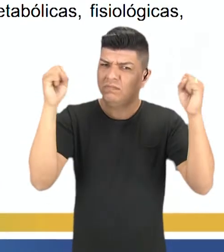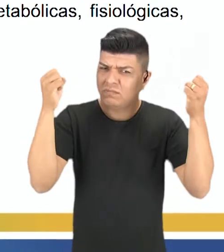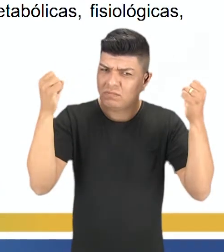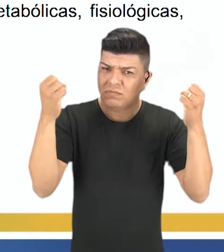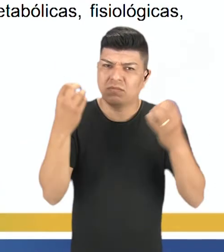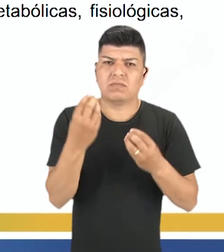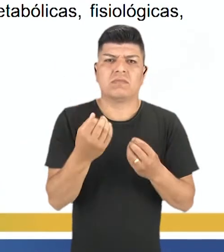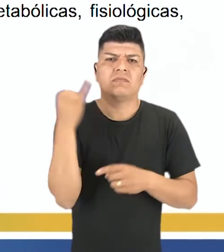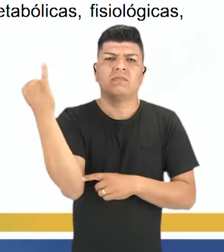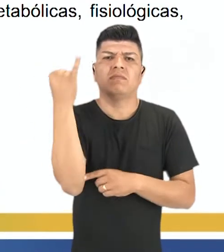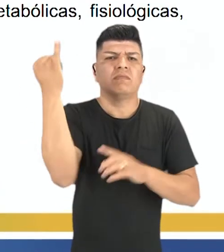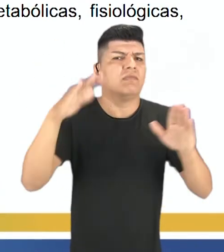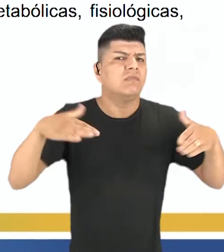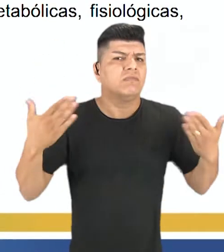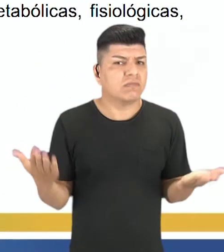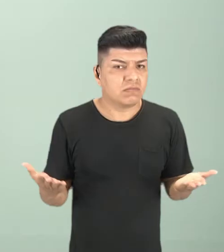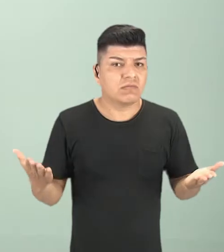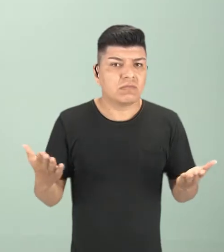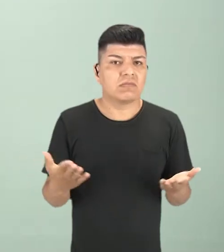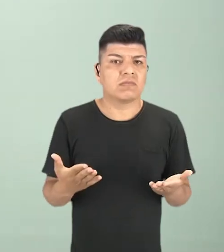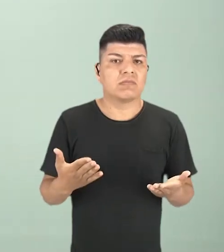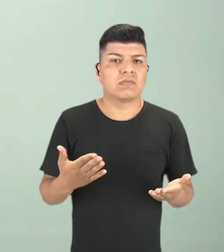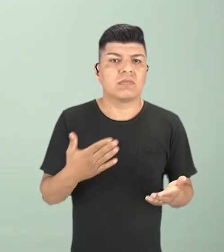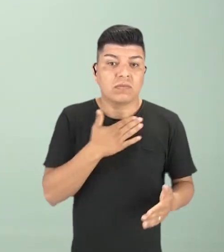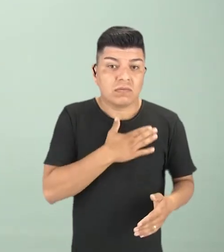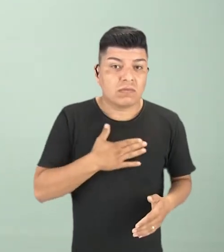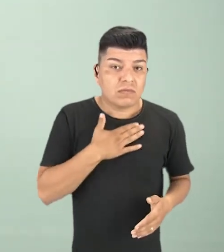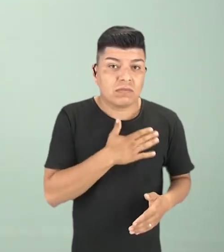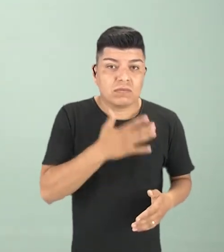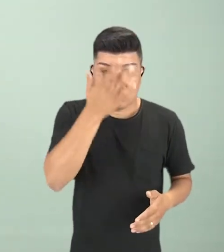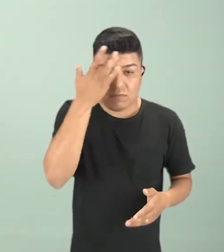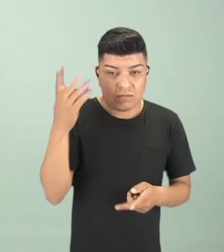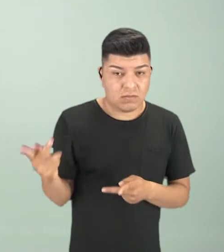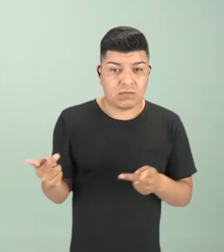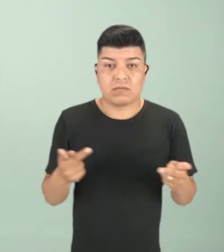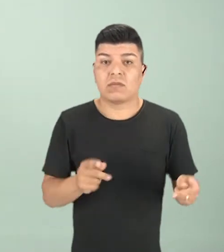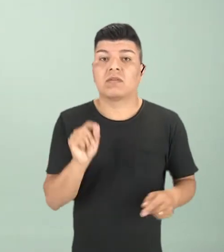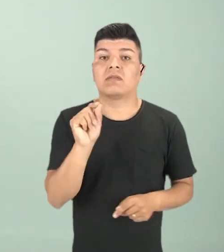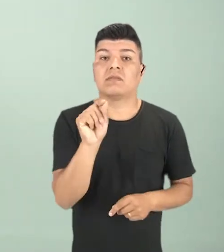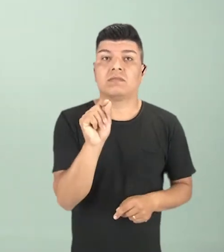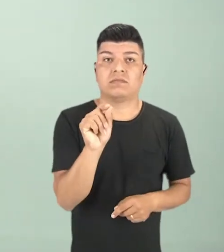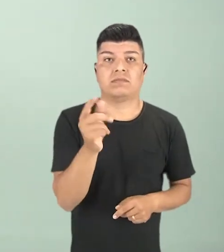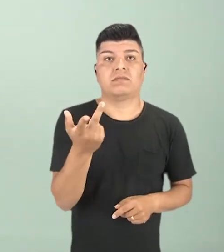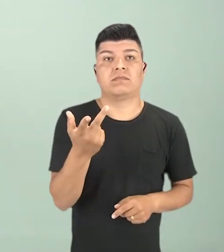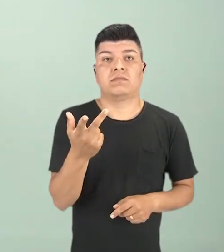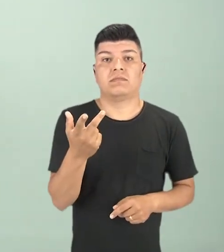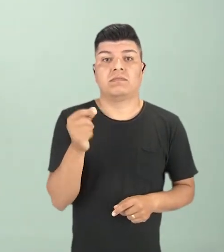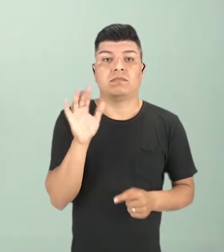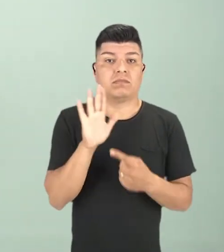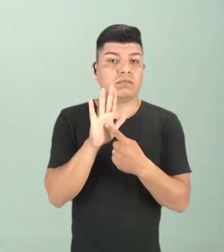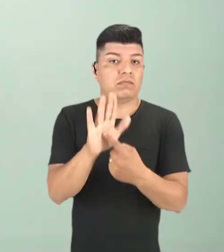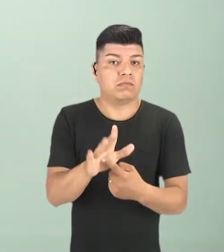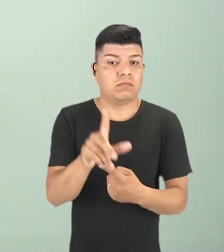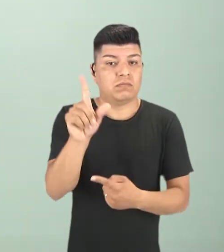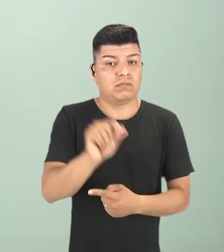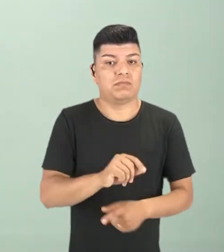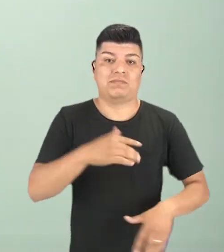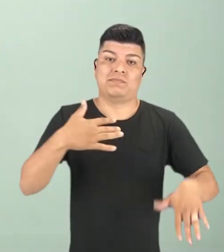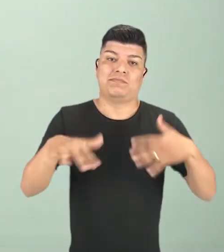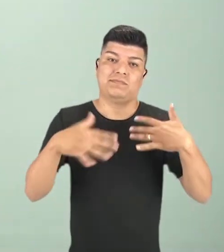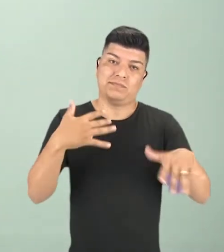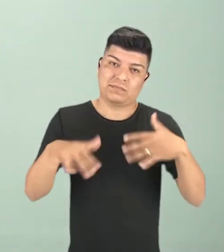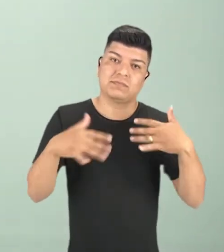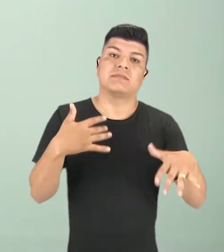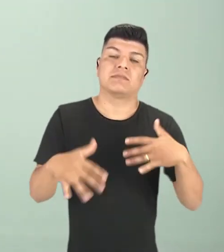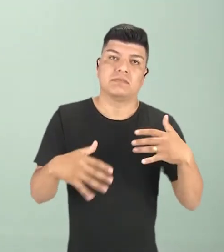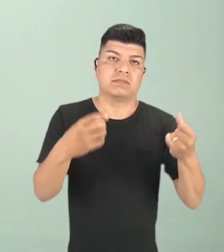entrada? Então, assim, é você tentar agradar o seu cliente para você atrair ele com propostas de menos movimento. Aquilo que nós já